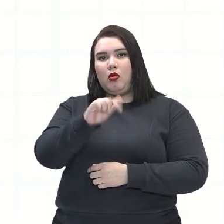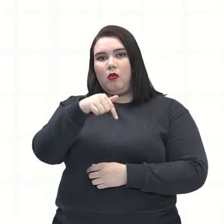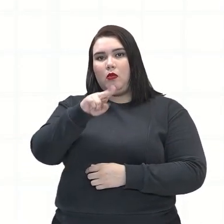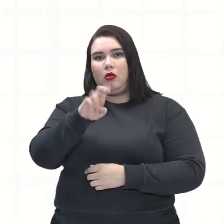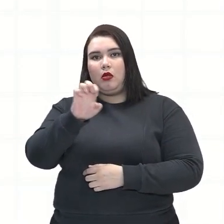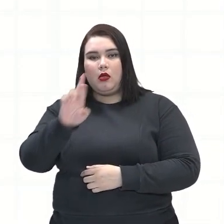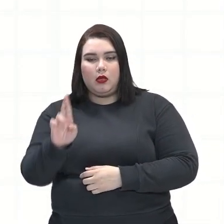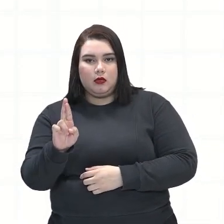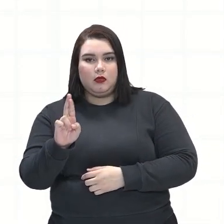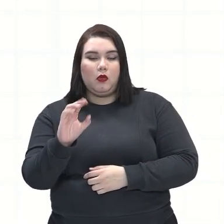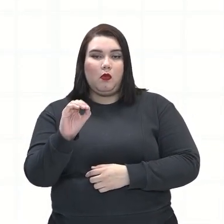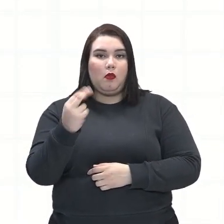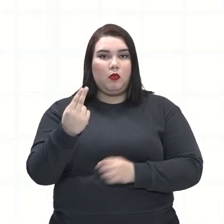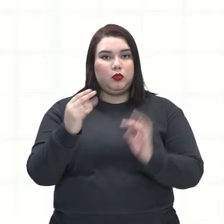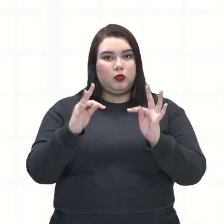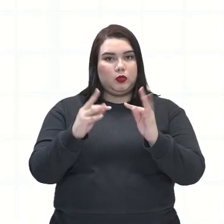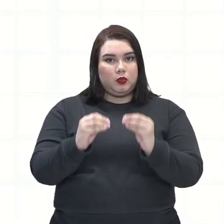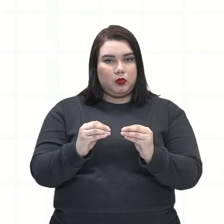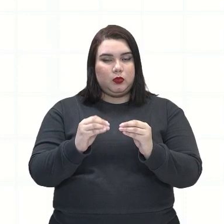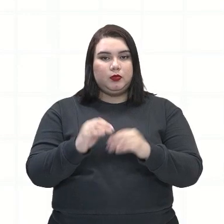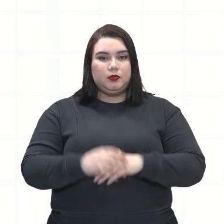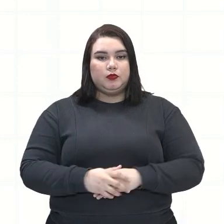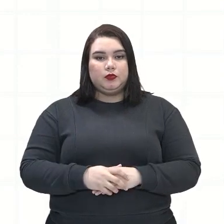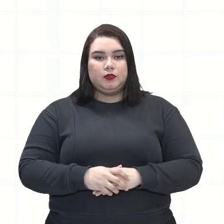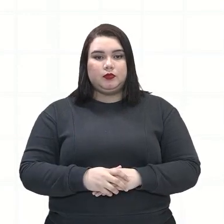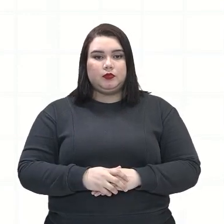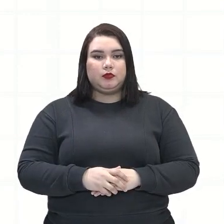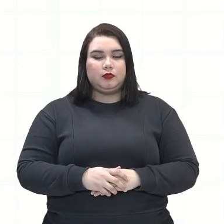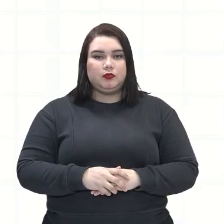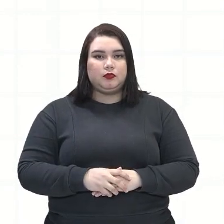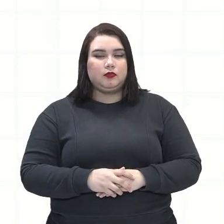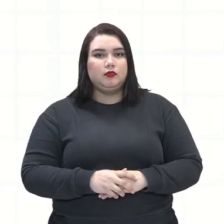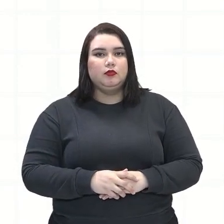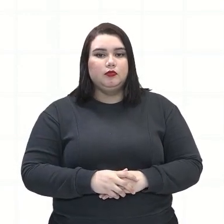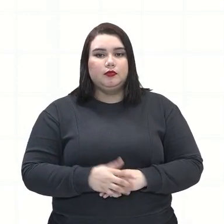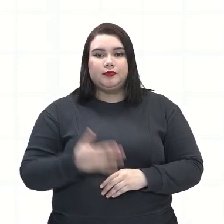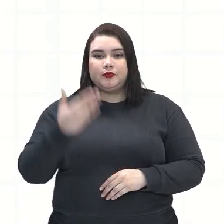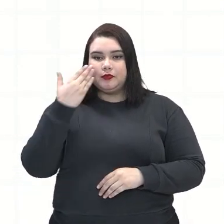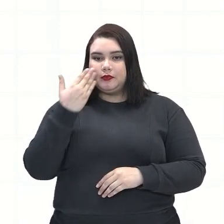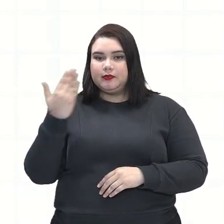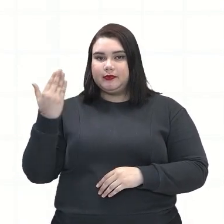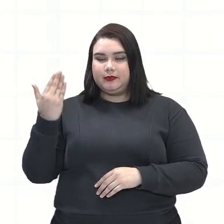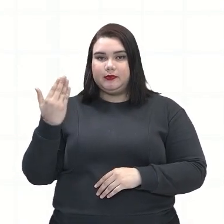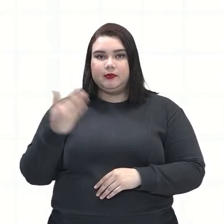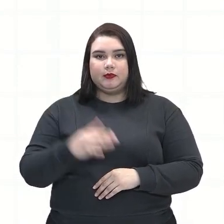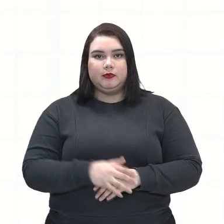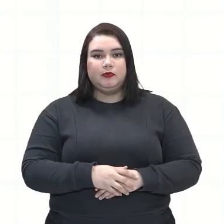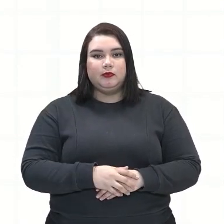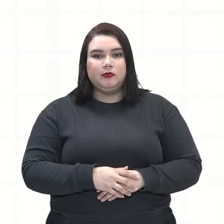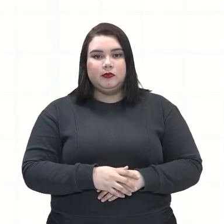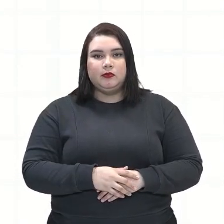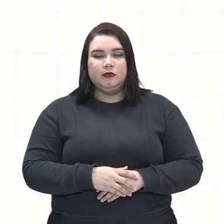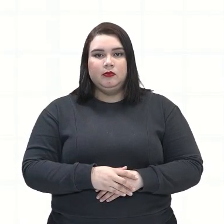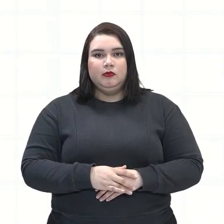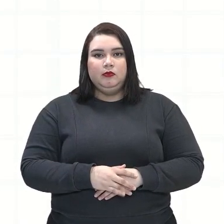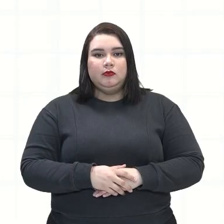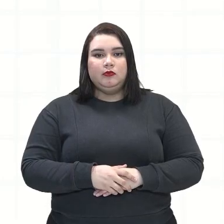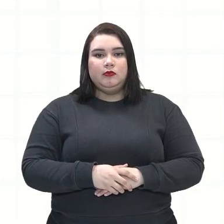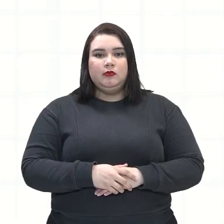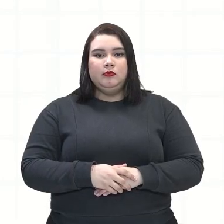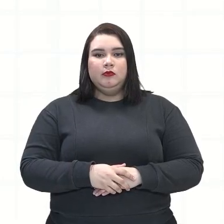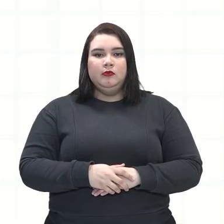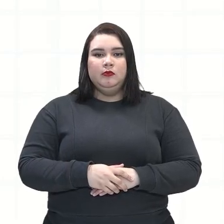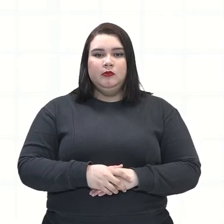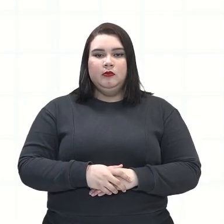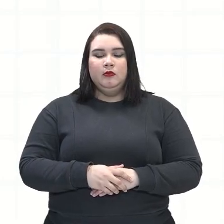ou todos, certo? Então, you can take any book from the shelf. Então, any